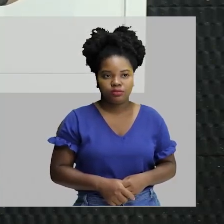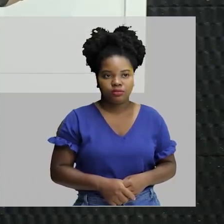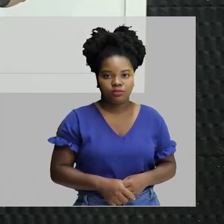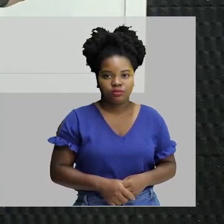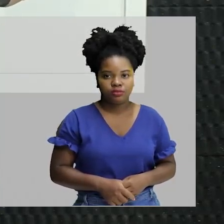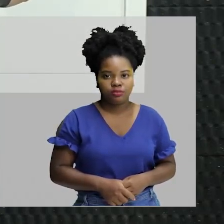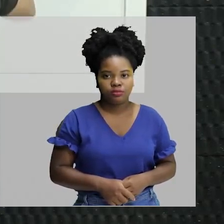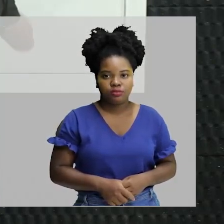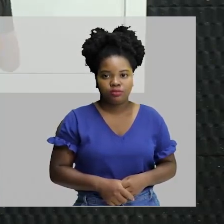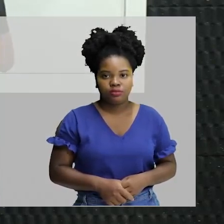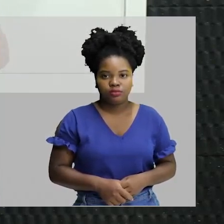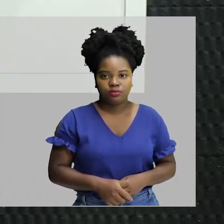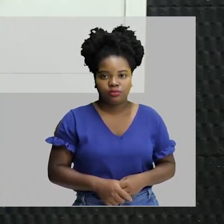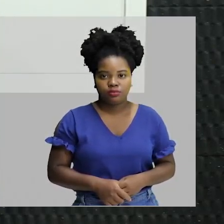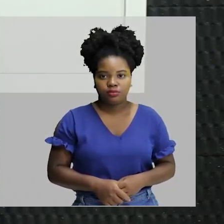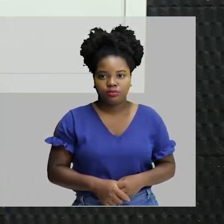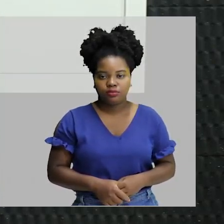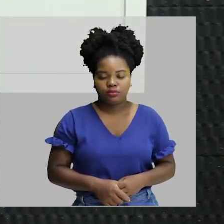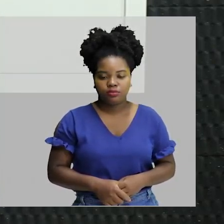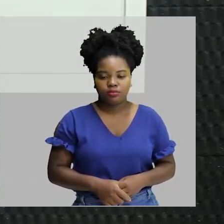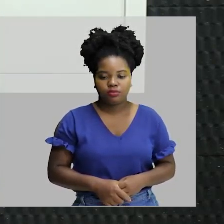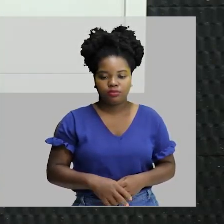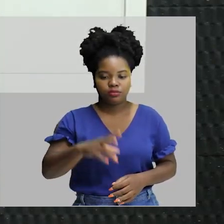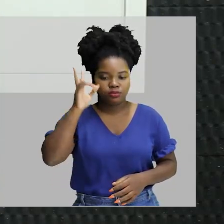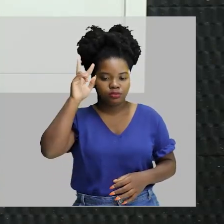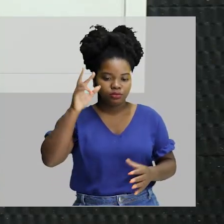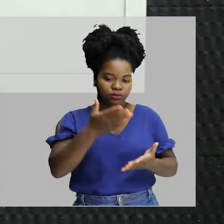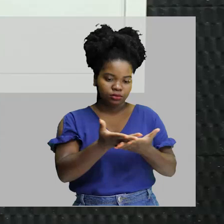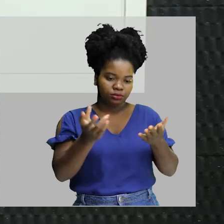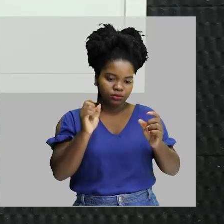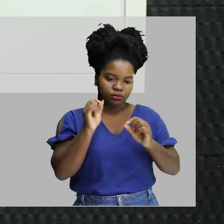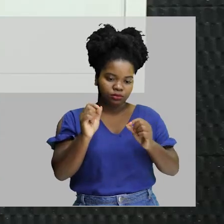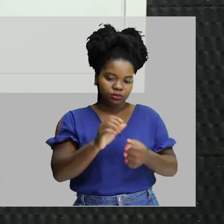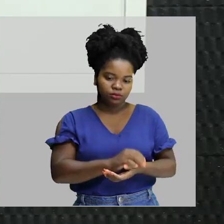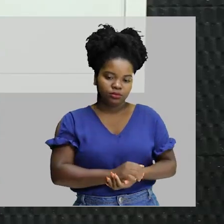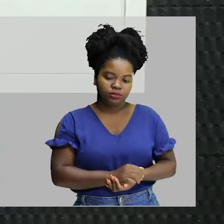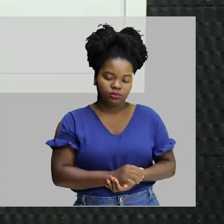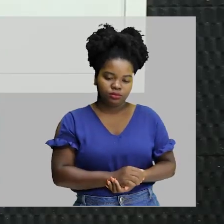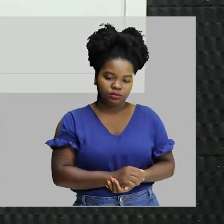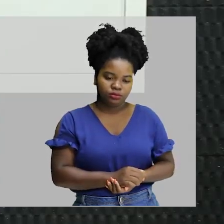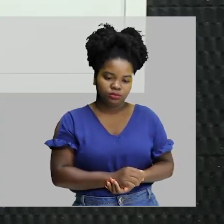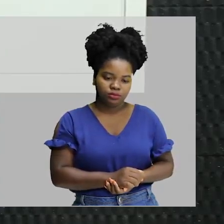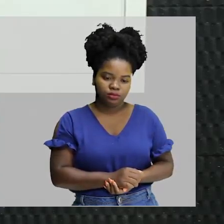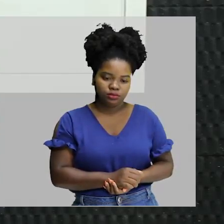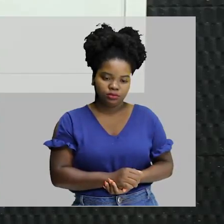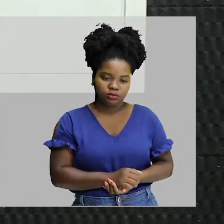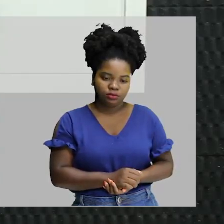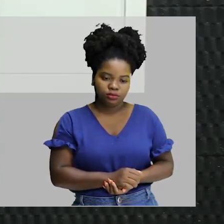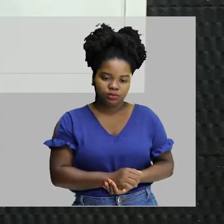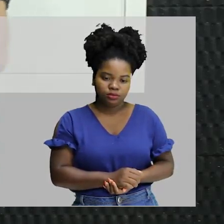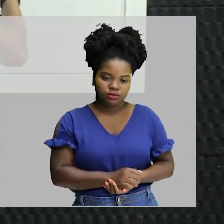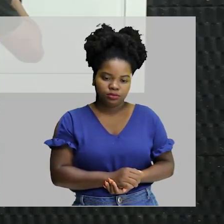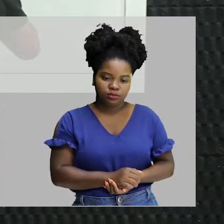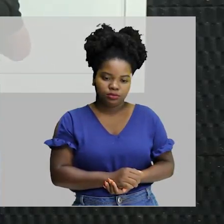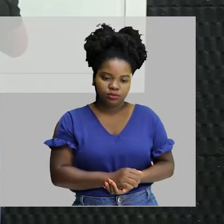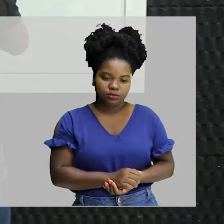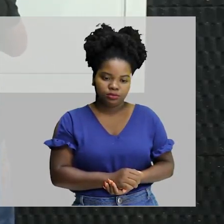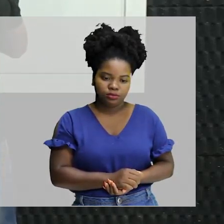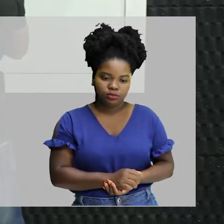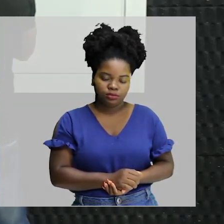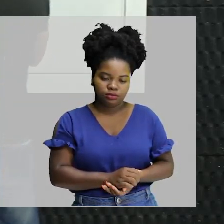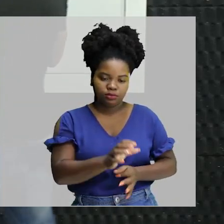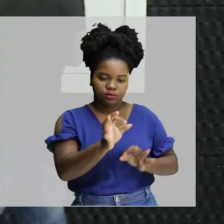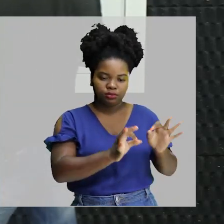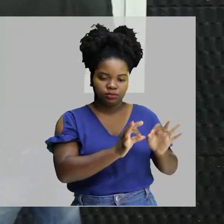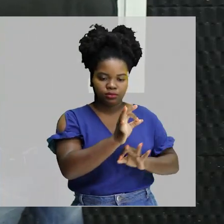Nesta filosofia helenística, é válido lembrar a vocês que esta filosofia helenística ela é, na verdade, construída a